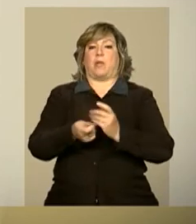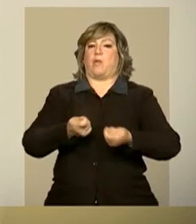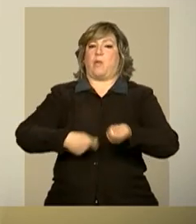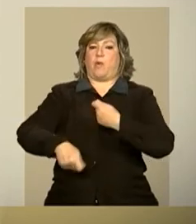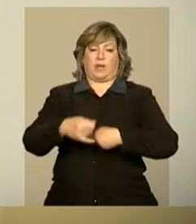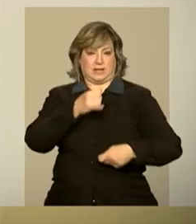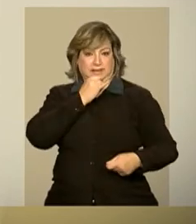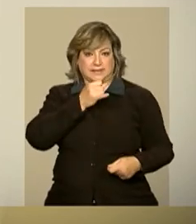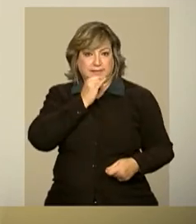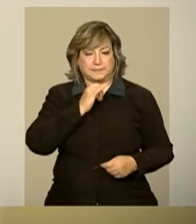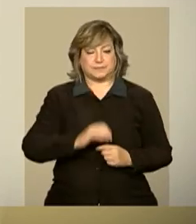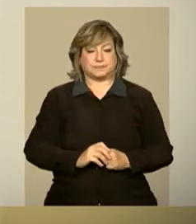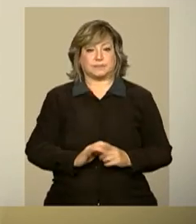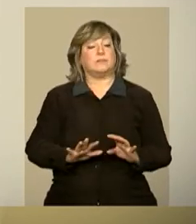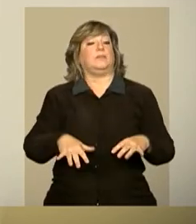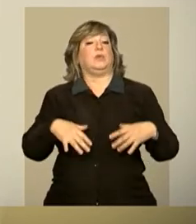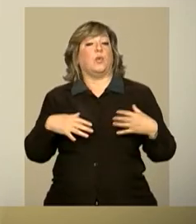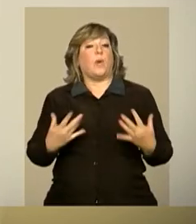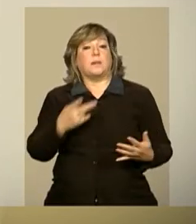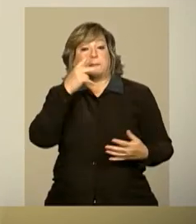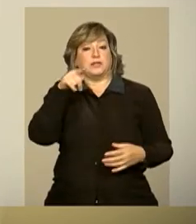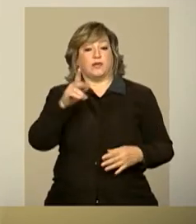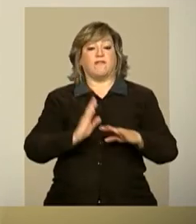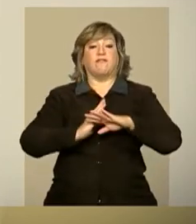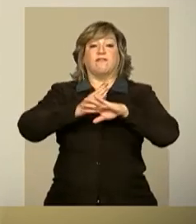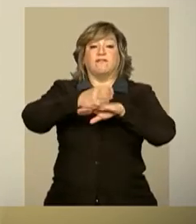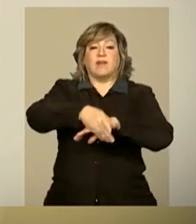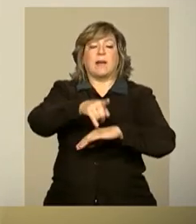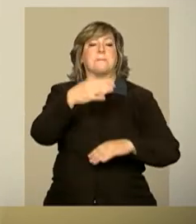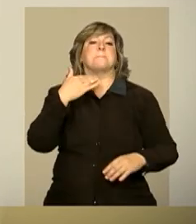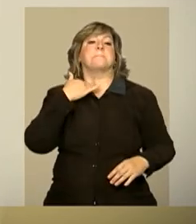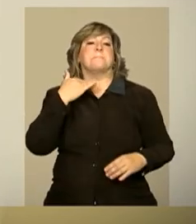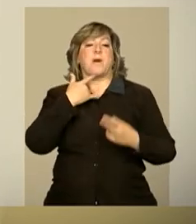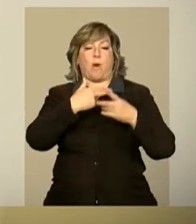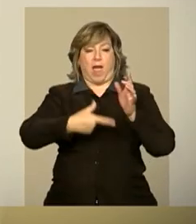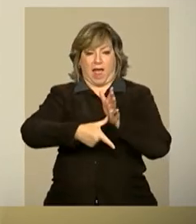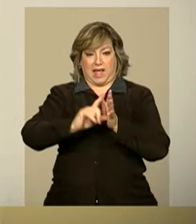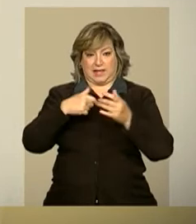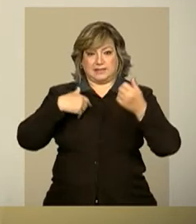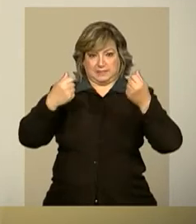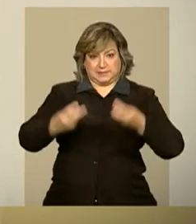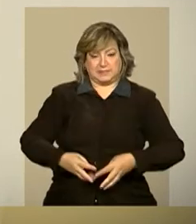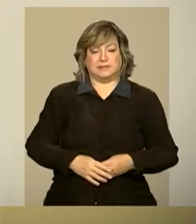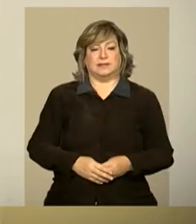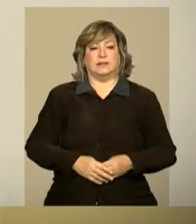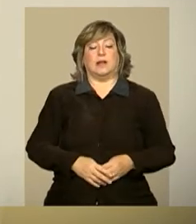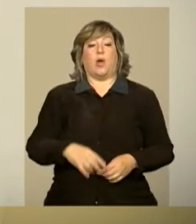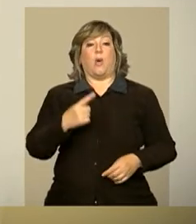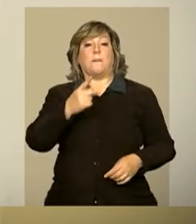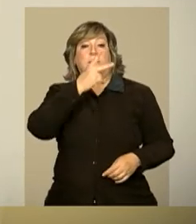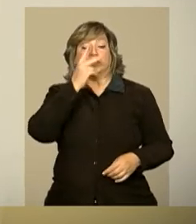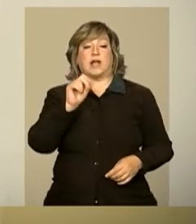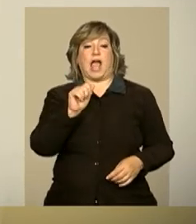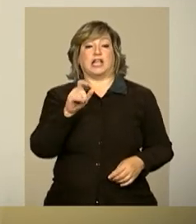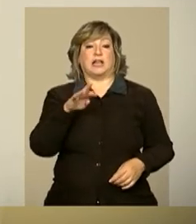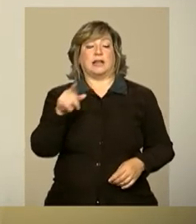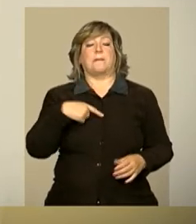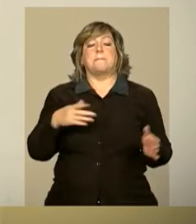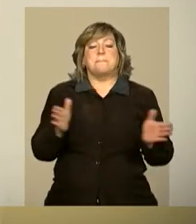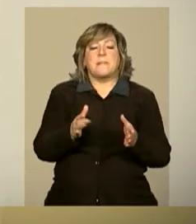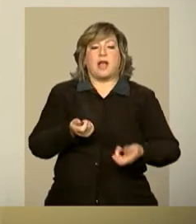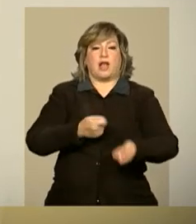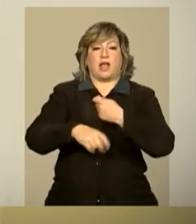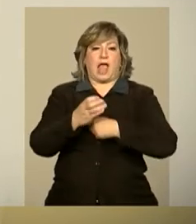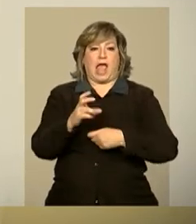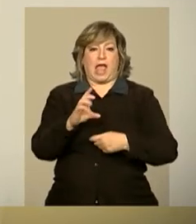funciona assim quando a pessoa vai lá num daqueles bancos que eu citei há pouco um agente de microcrédito da